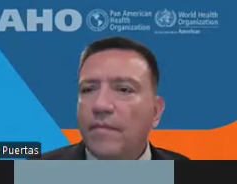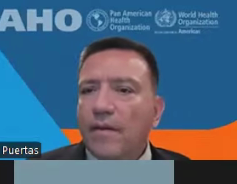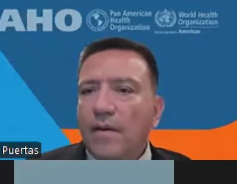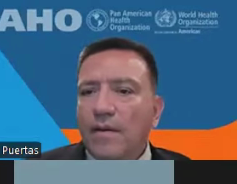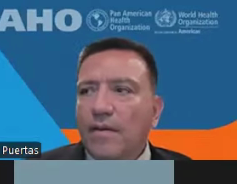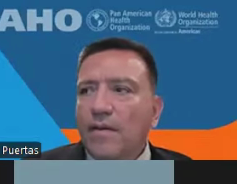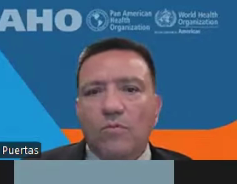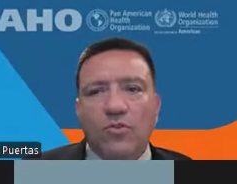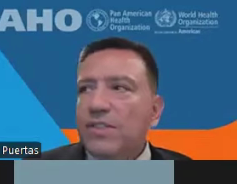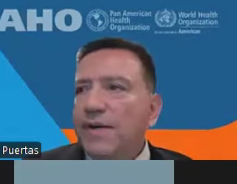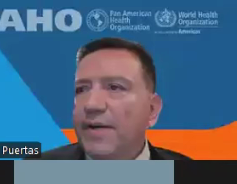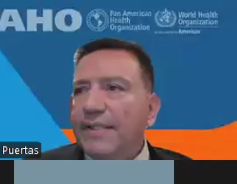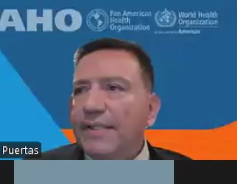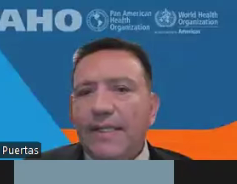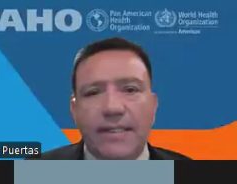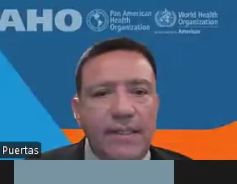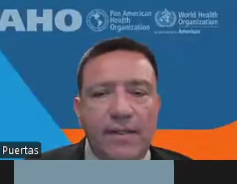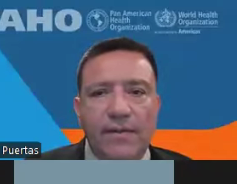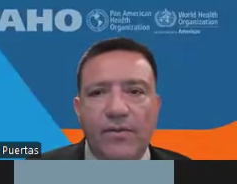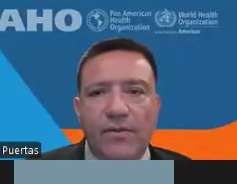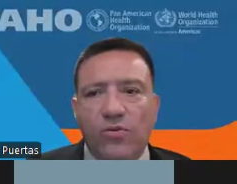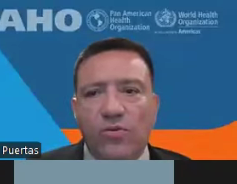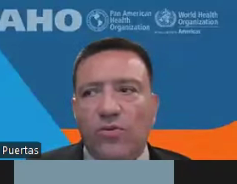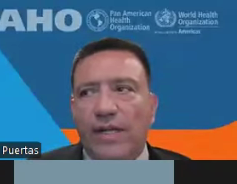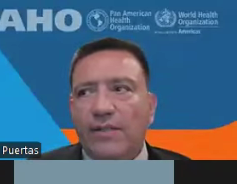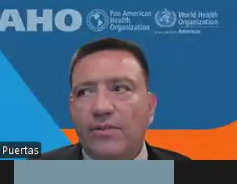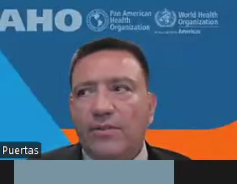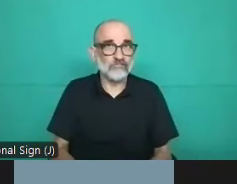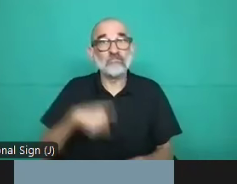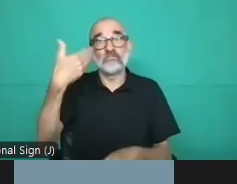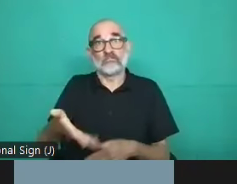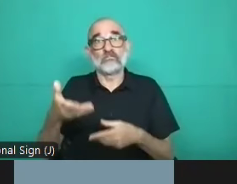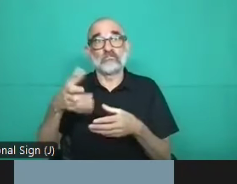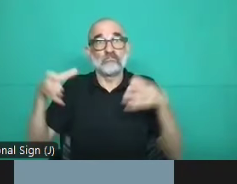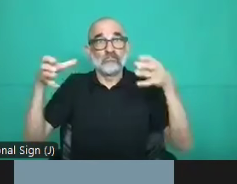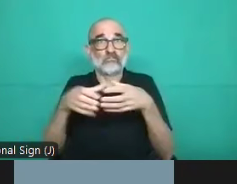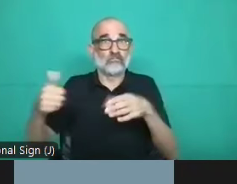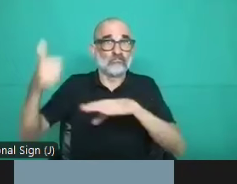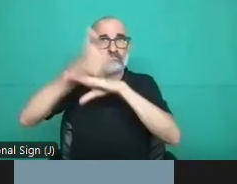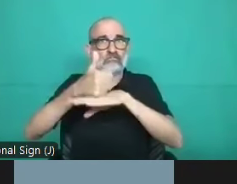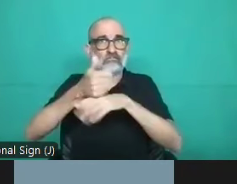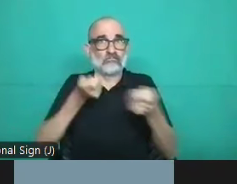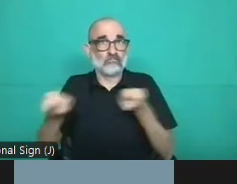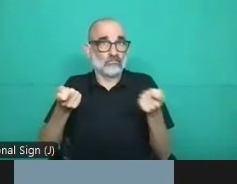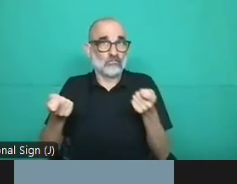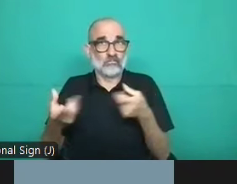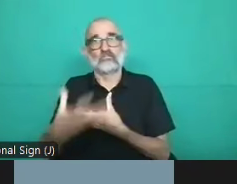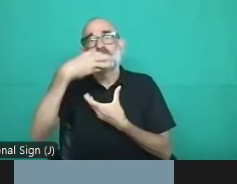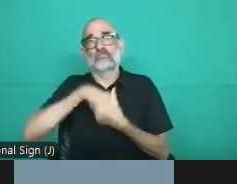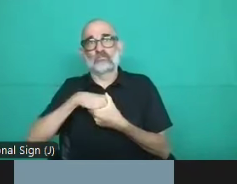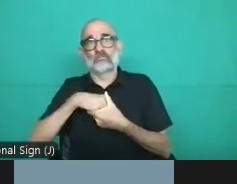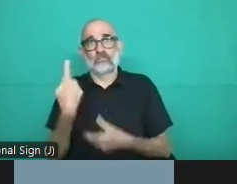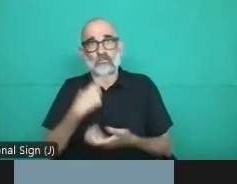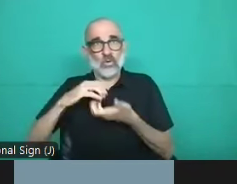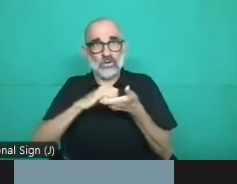pode começar com a sua apresentação. Muchísimas gracias y un Muito saludo cordial a obrigado. todos los colegas y Saudações a amigos, amigas todos que os se encuentran colegas,